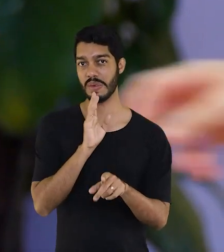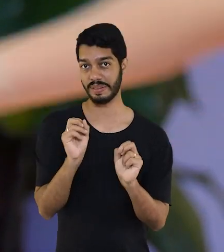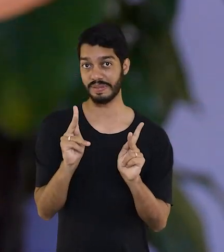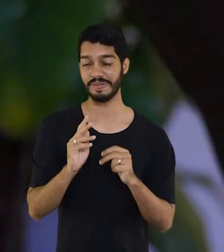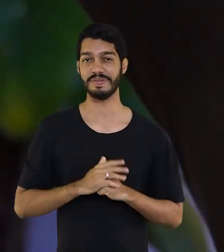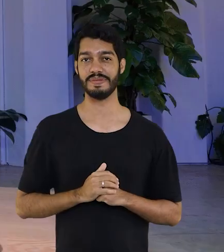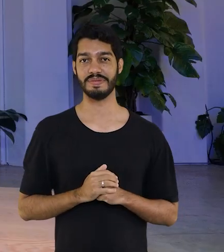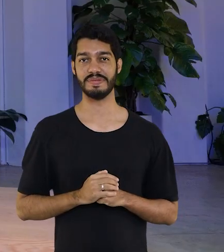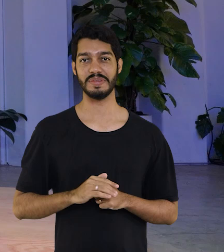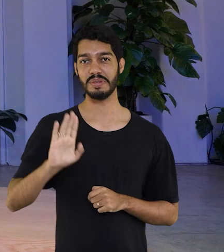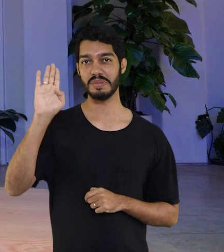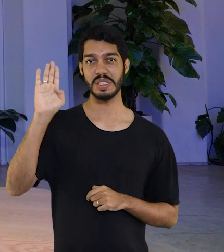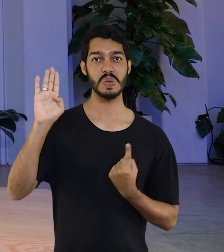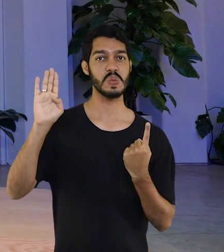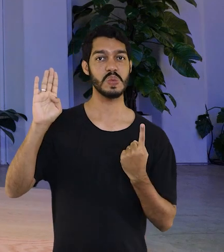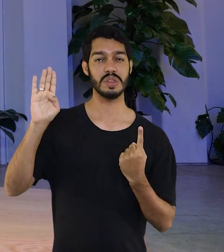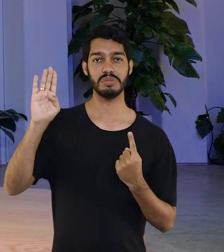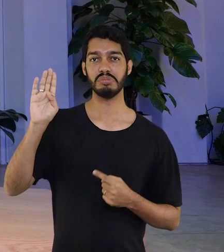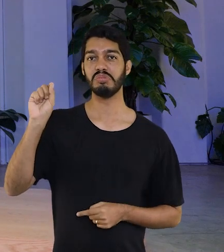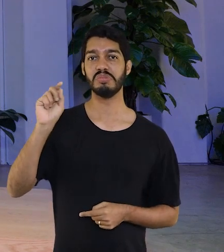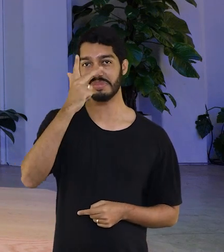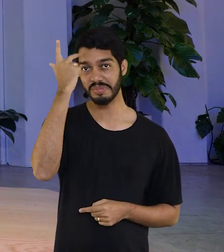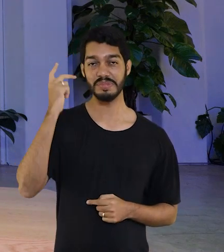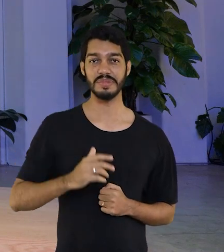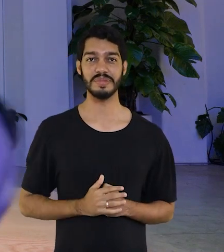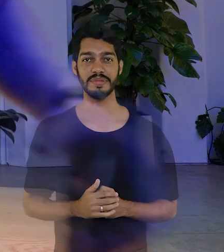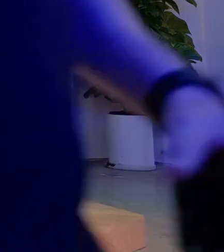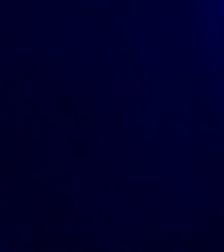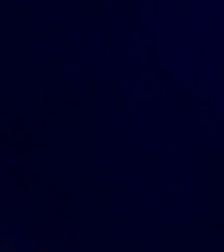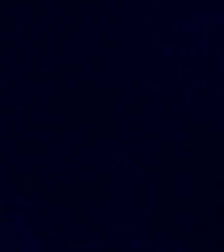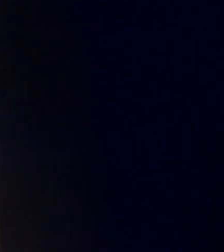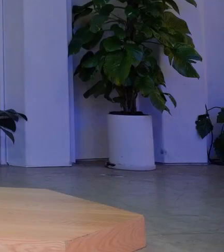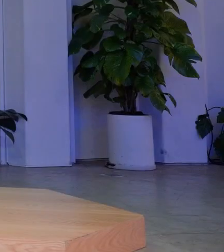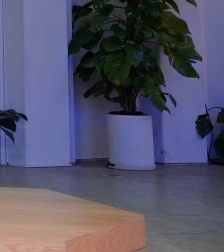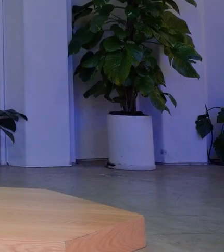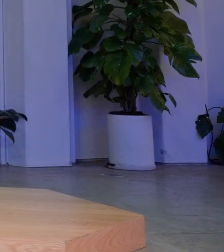vocês. Vamos lá. Quem se habilita?